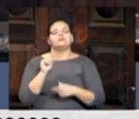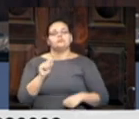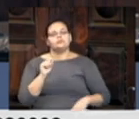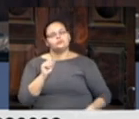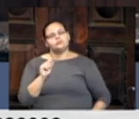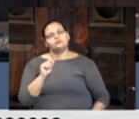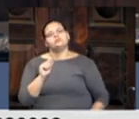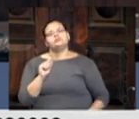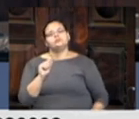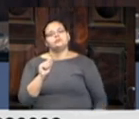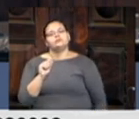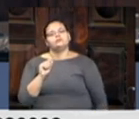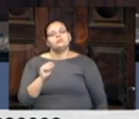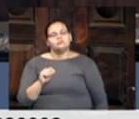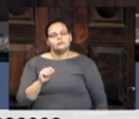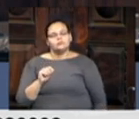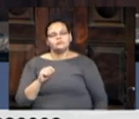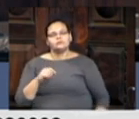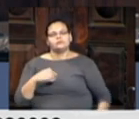que,